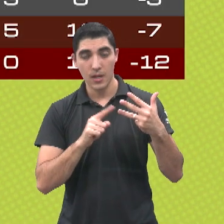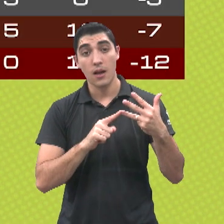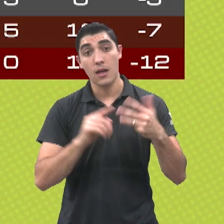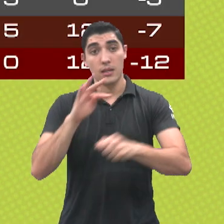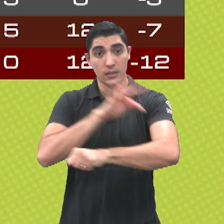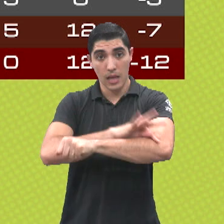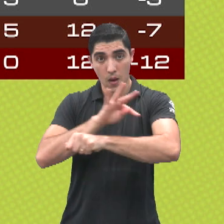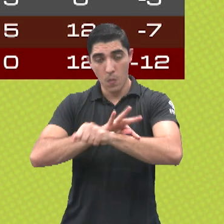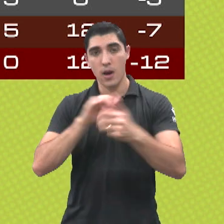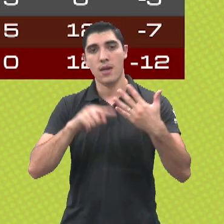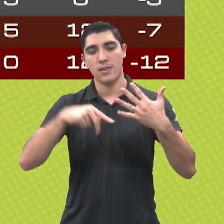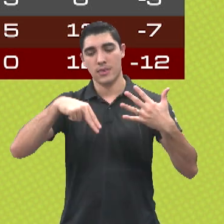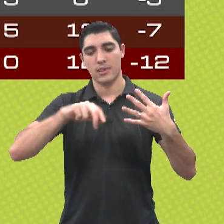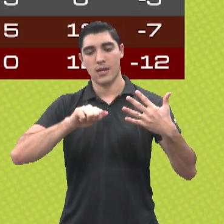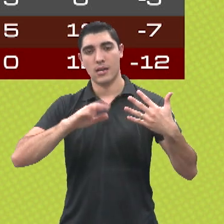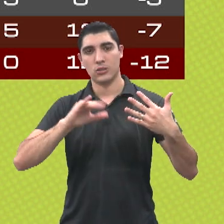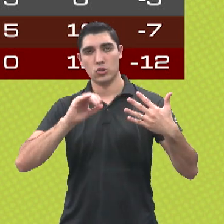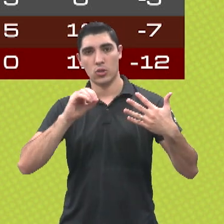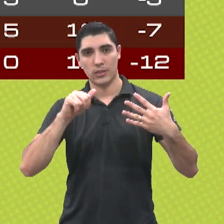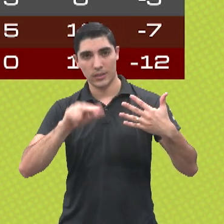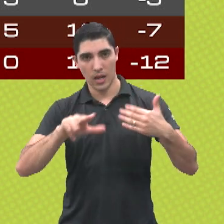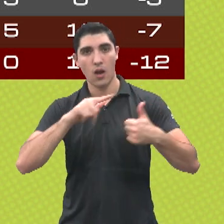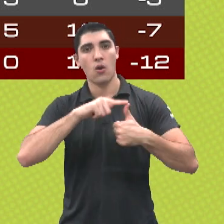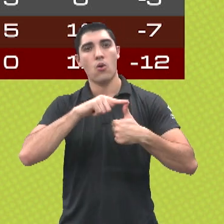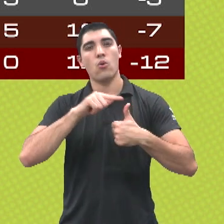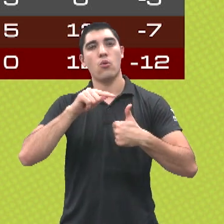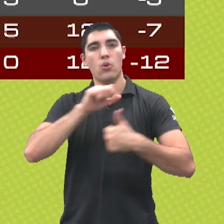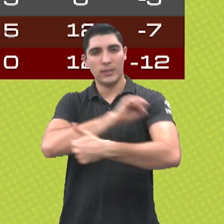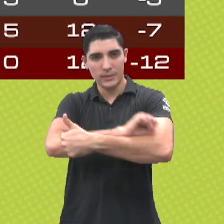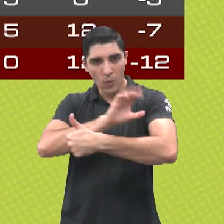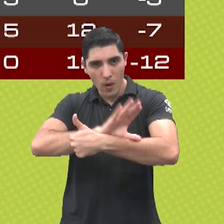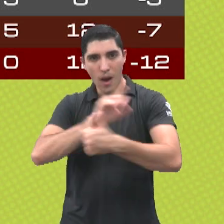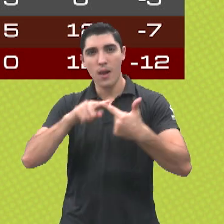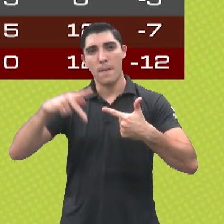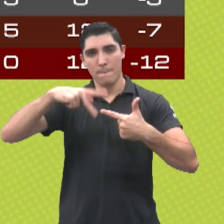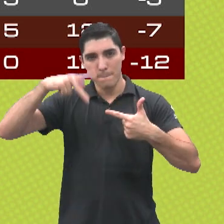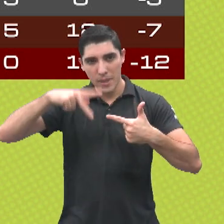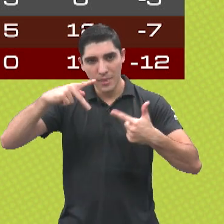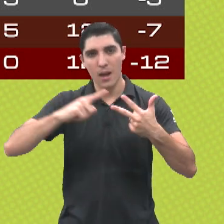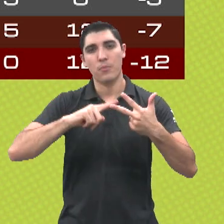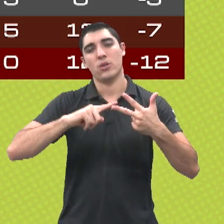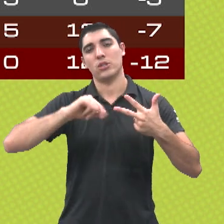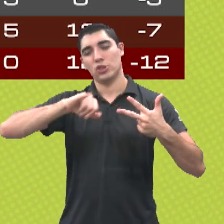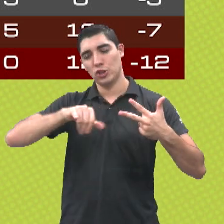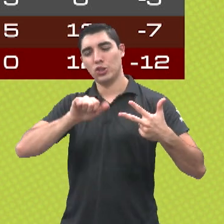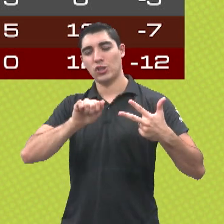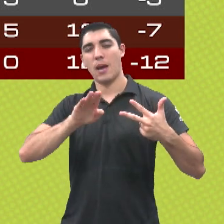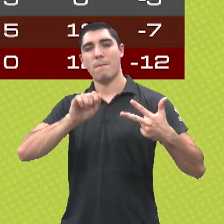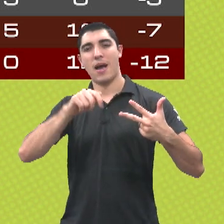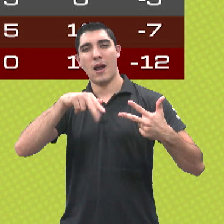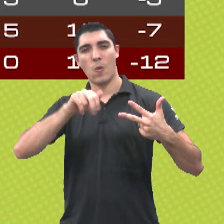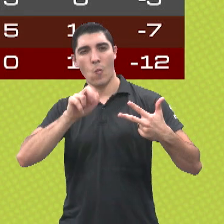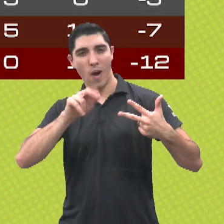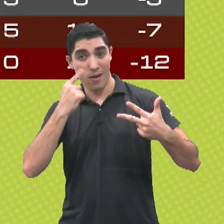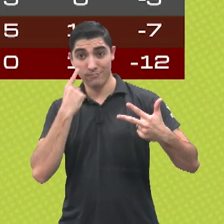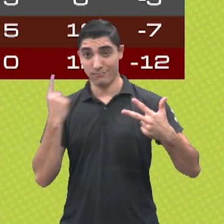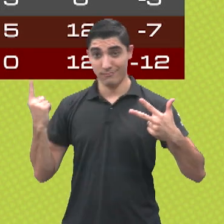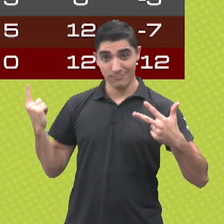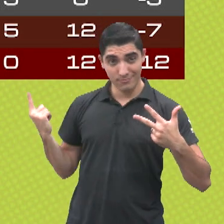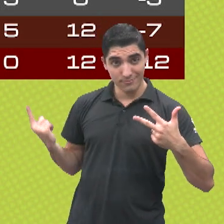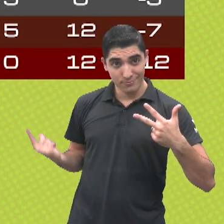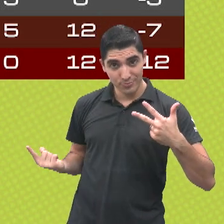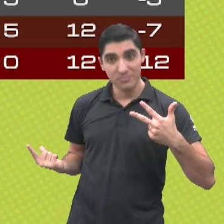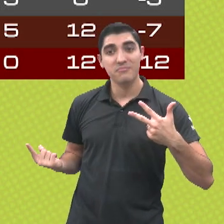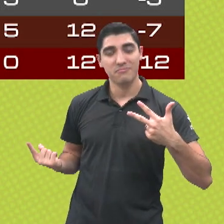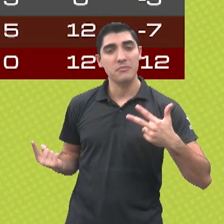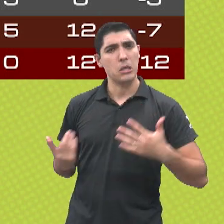Taquaritinga, Nacional, São Carlense, Penapolense, Jabaquara e Vossen, Osasco, Audax e Matonense seriam os 2 rebaixados se o campeonato terminasse hoje. Parabéns